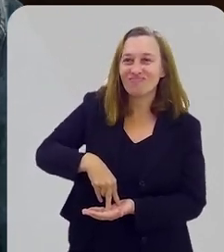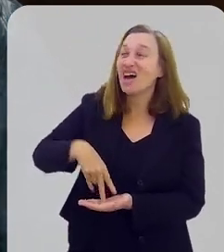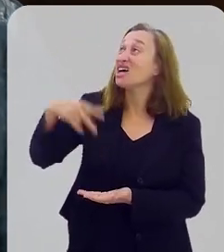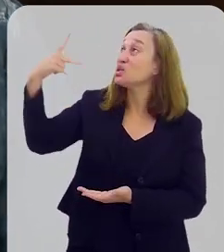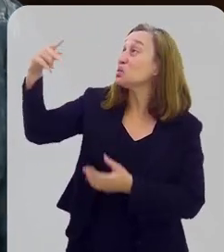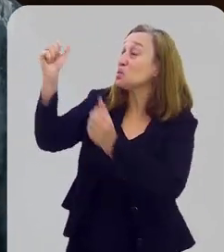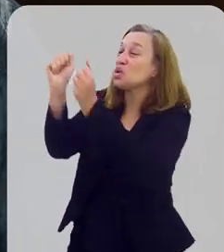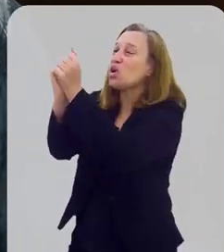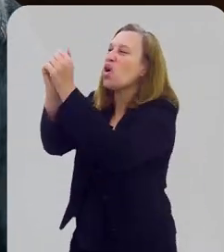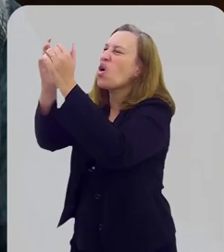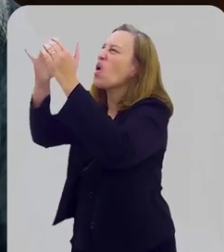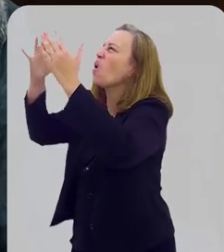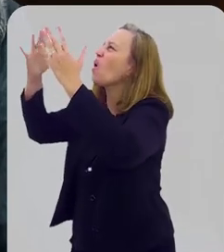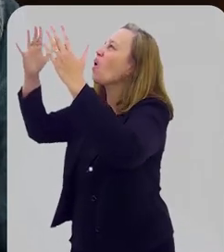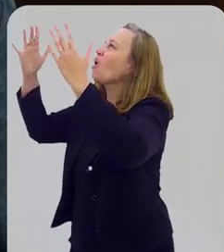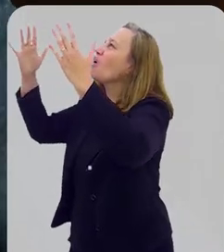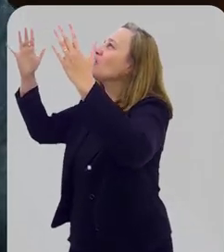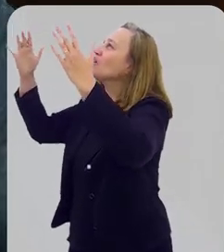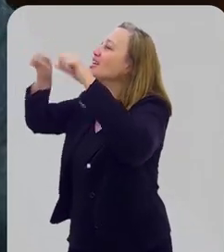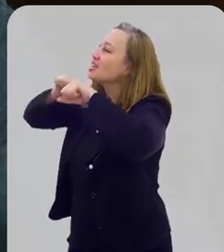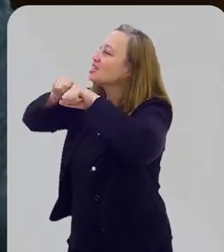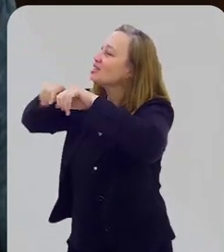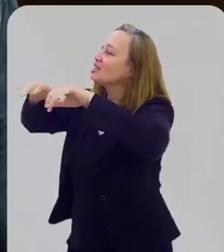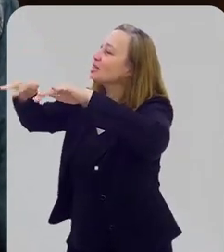sua glória